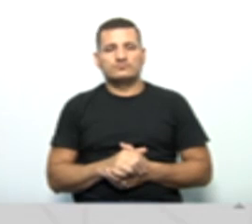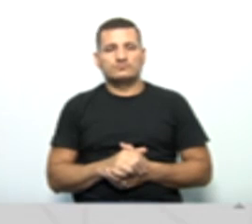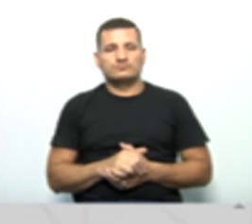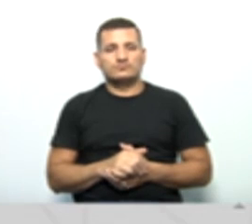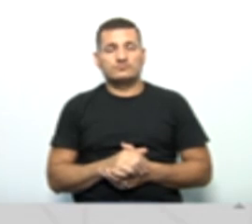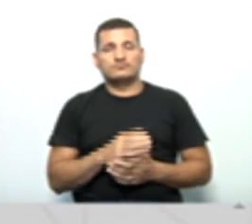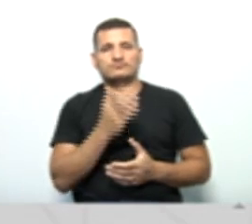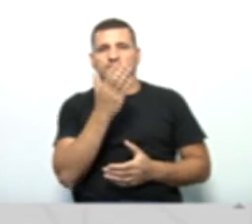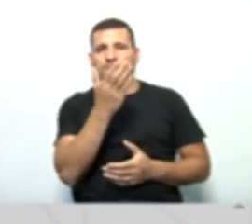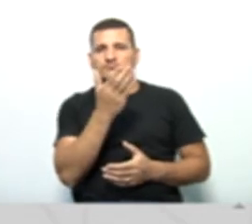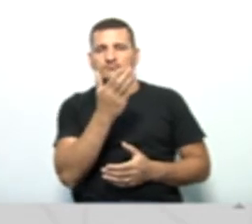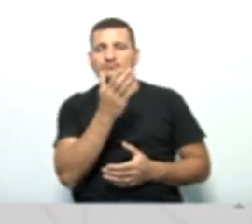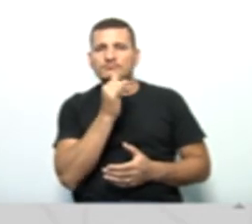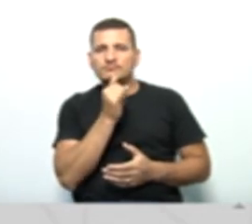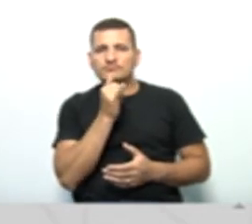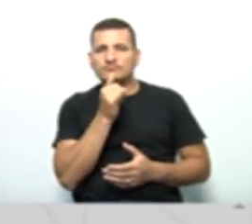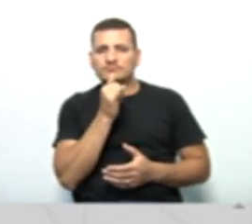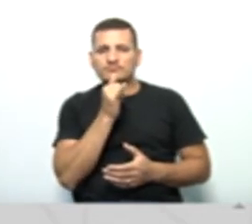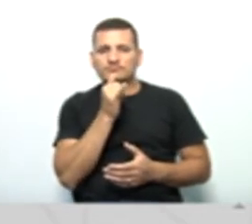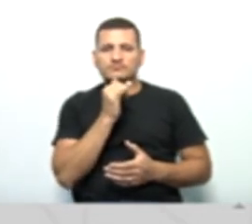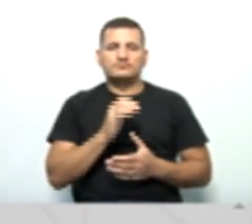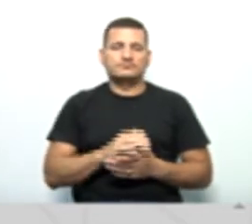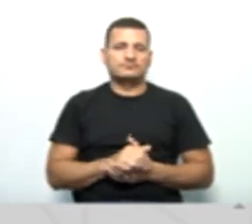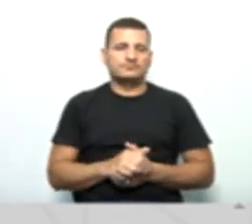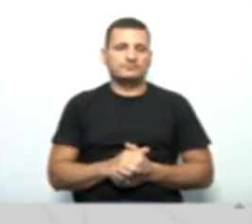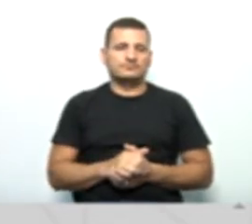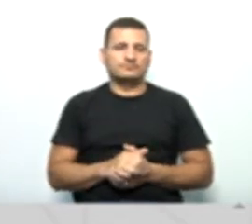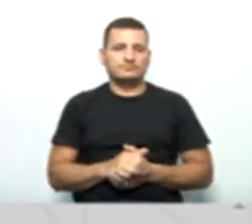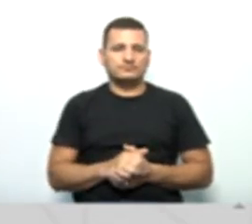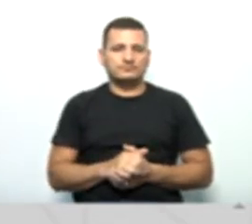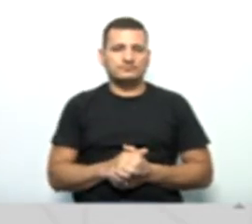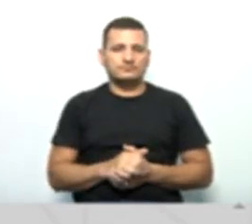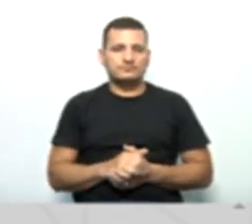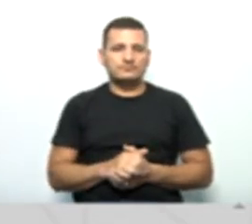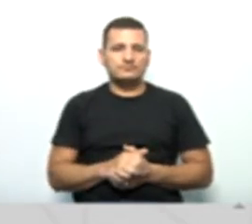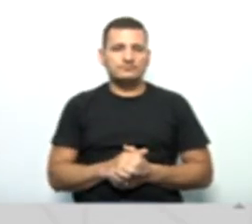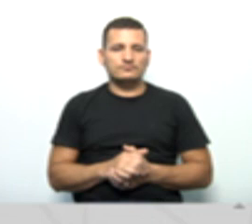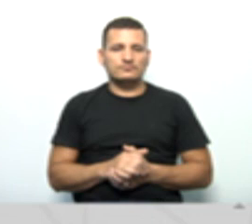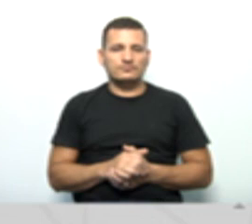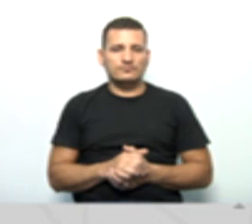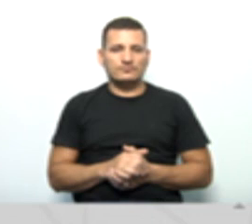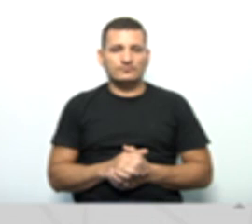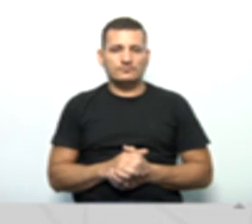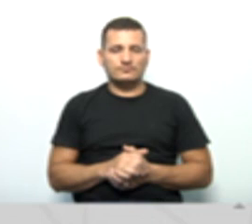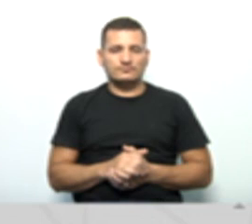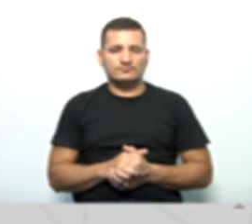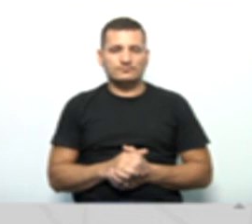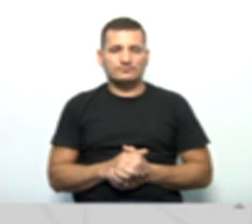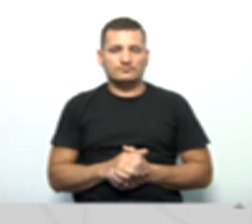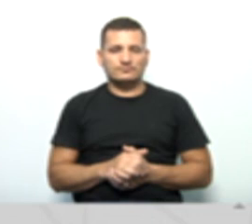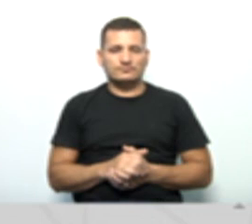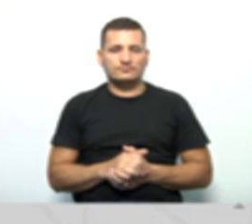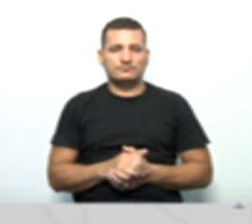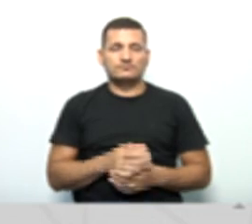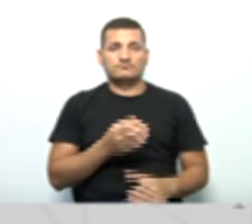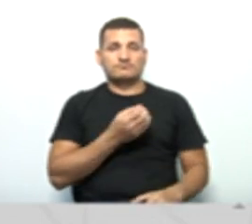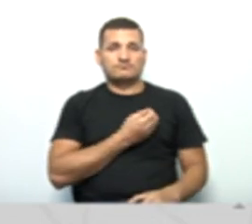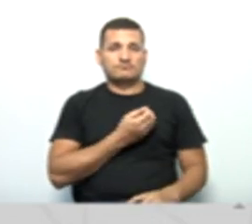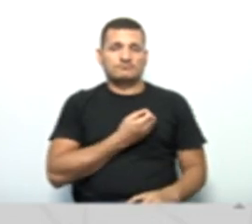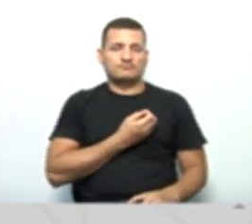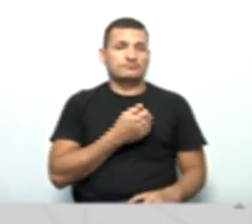trouxe um exemplo aqui para exemplificar para vocês. Por exemplo, o primeiro ponto, aqui número 1, é a nossa